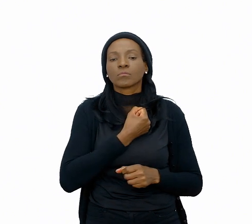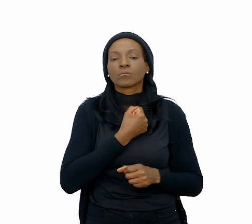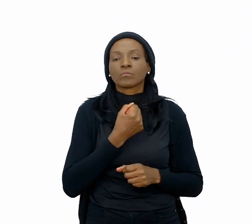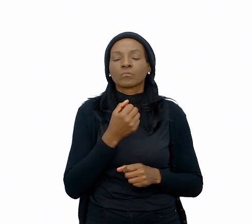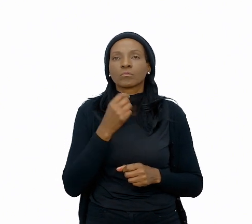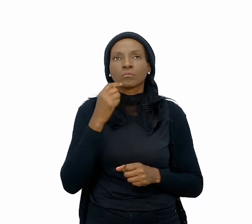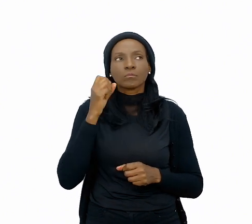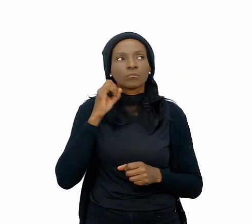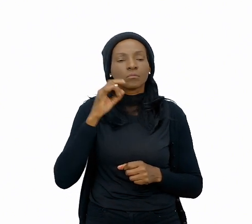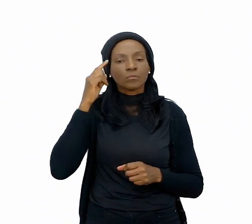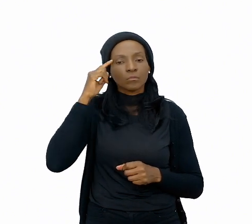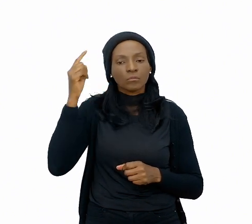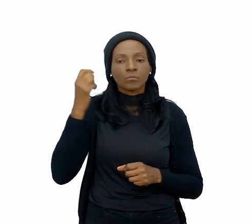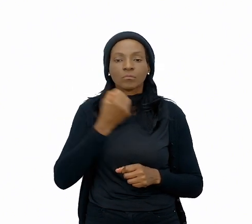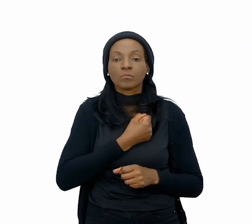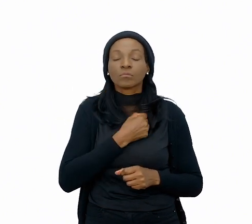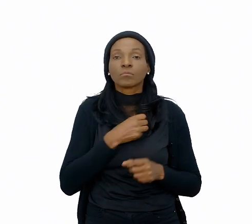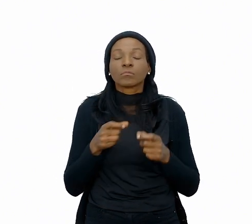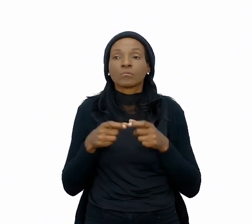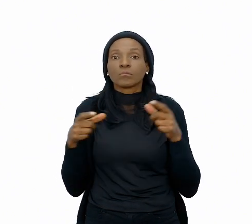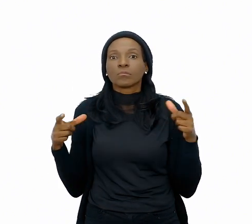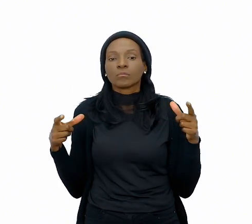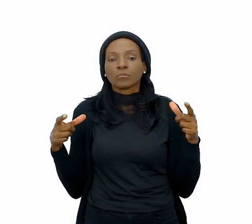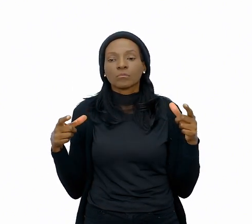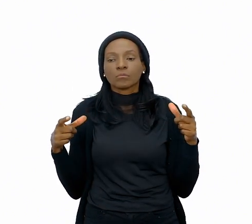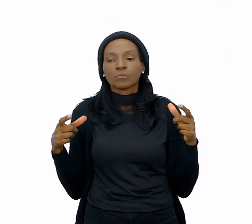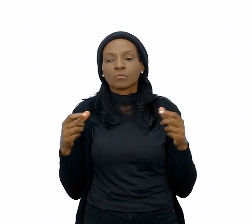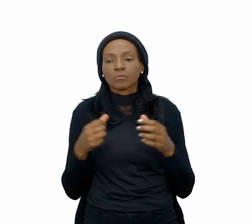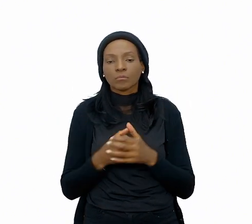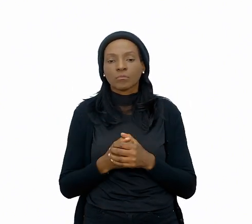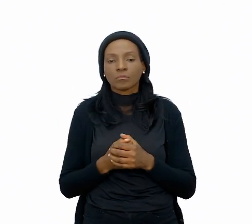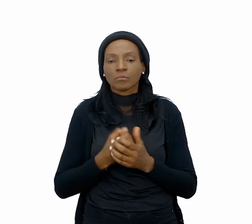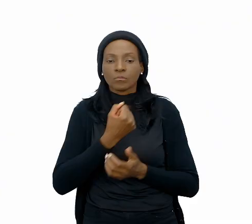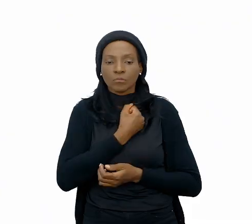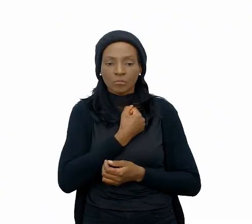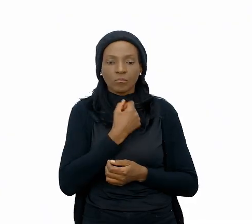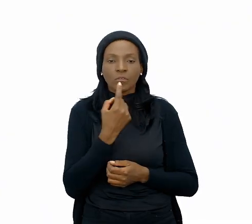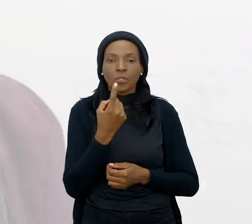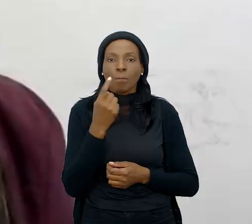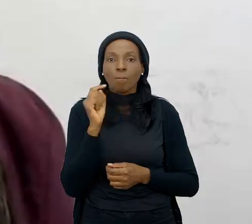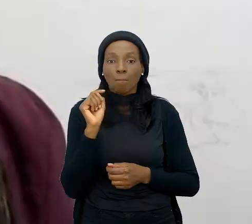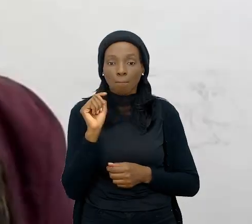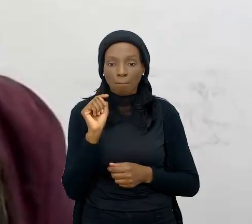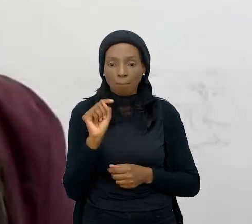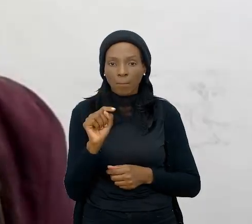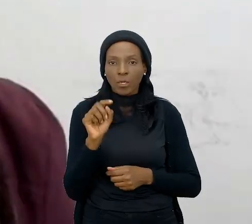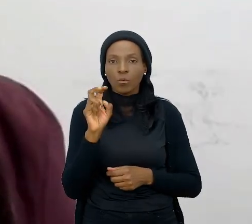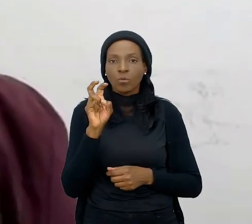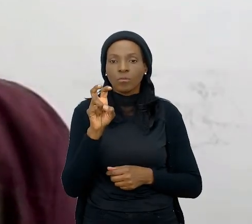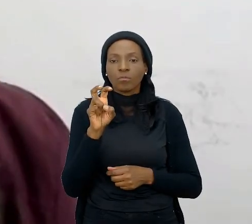gente for pensar num número grande, né? Então, o número